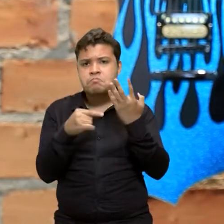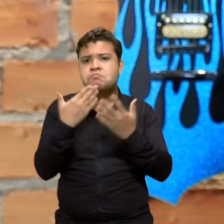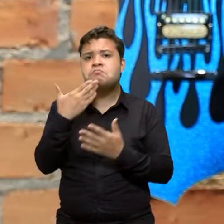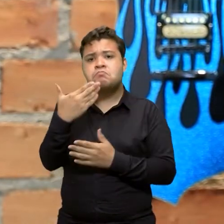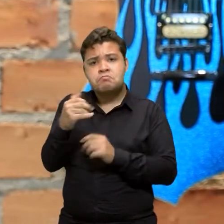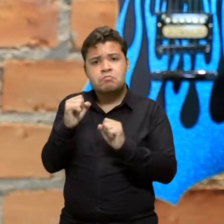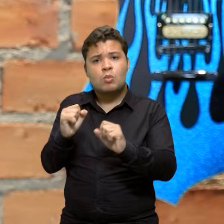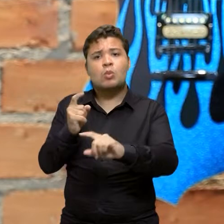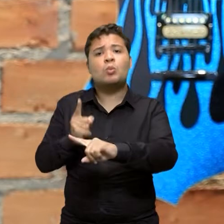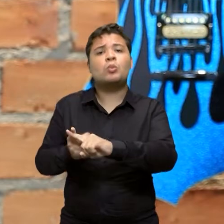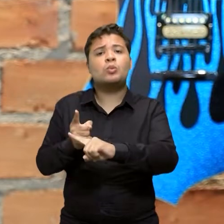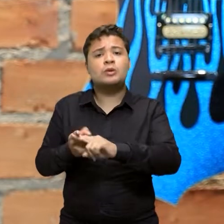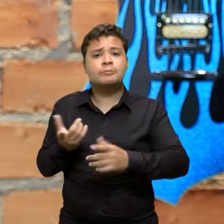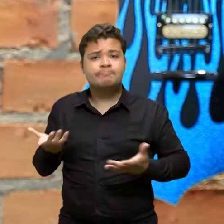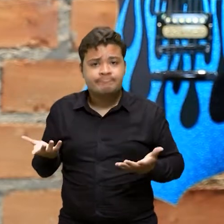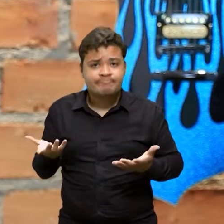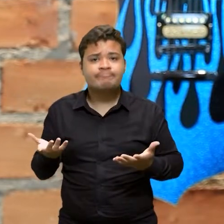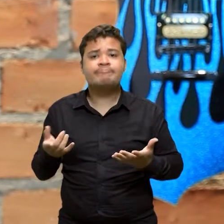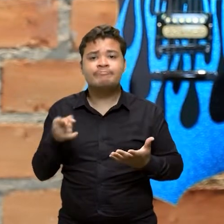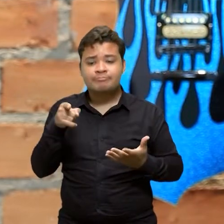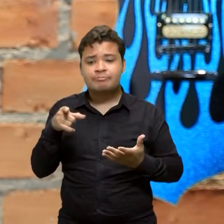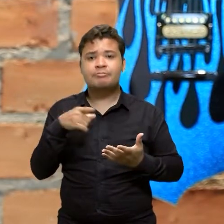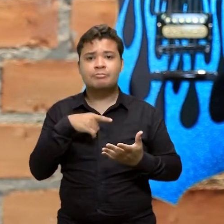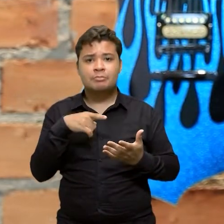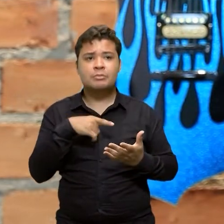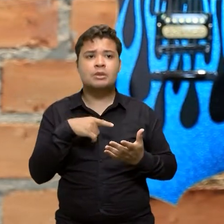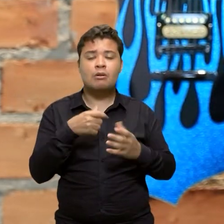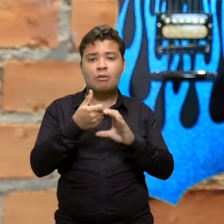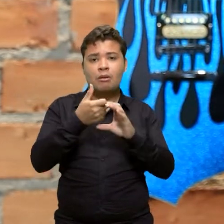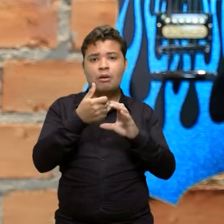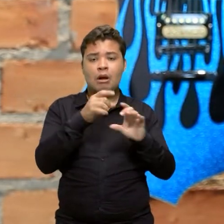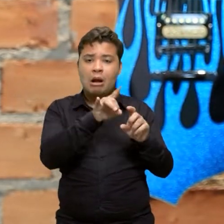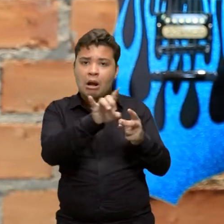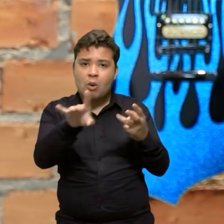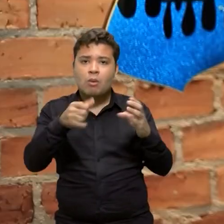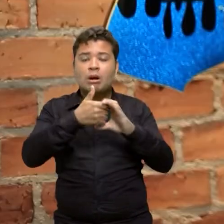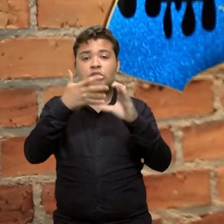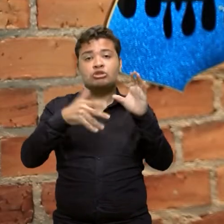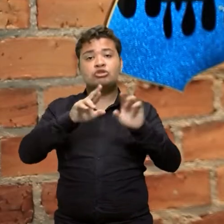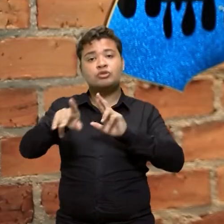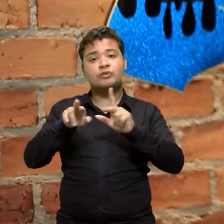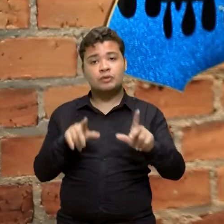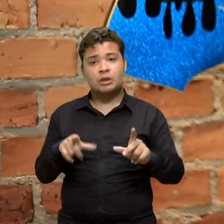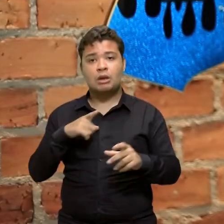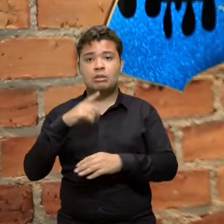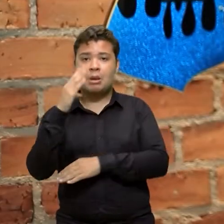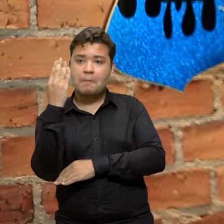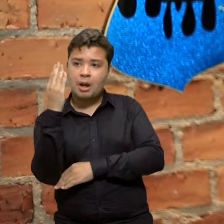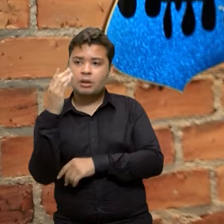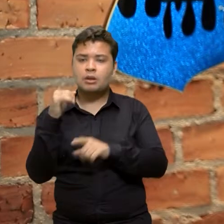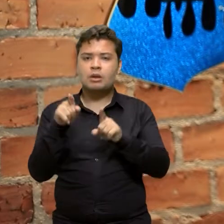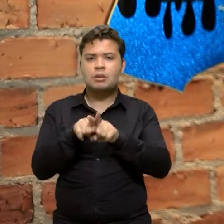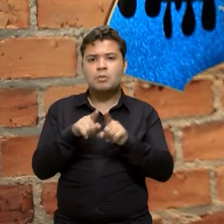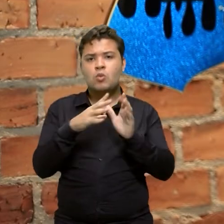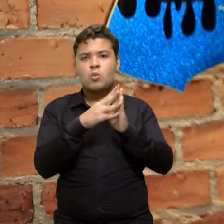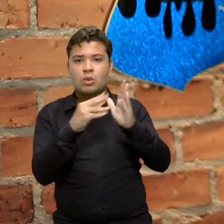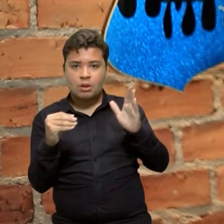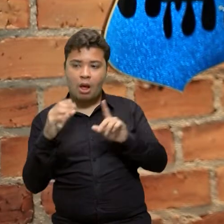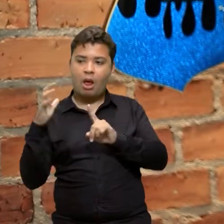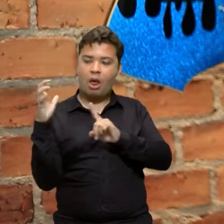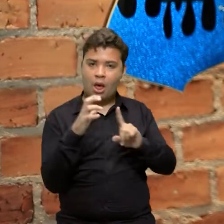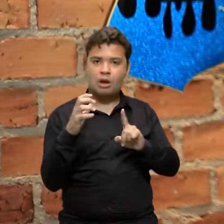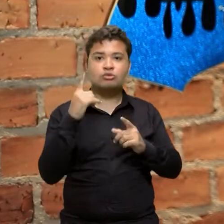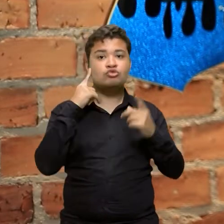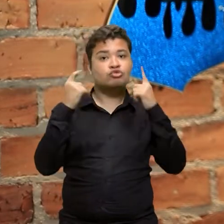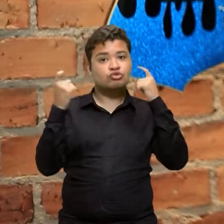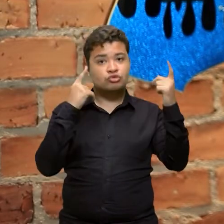porque basicamente as guitarras têm características diferentes. A madeira e modelo ele influencia muito no som. E